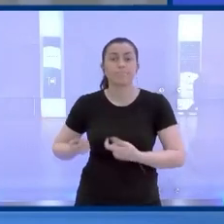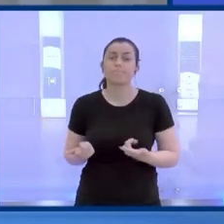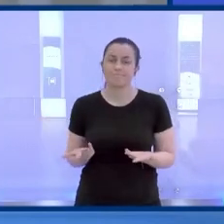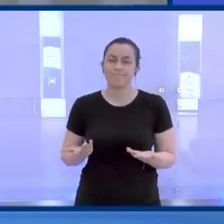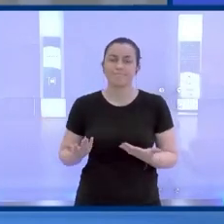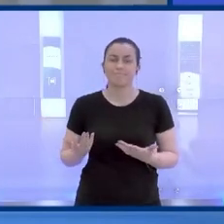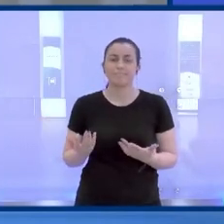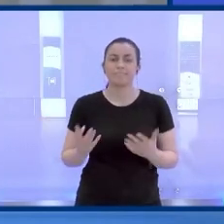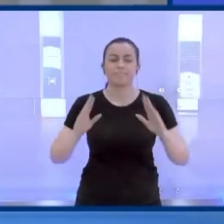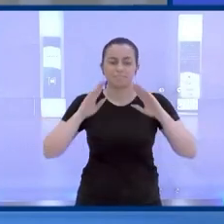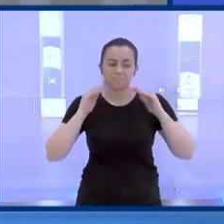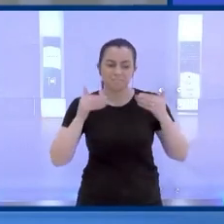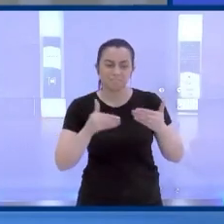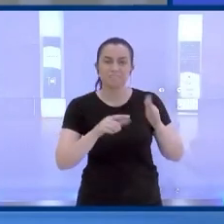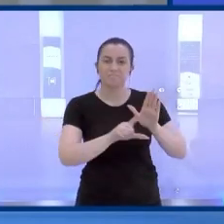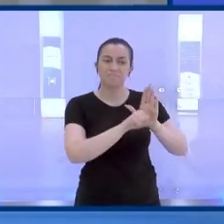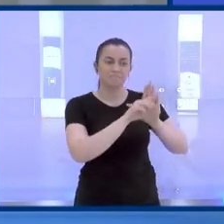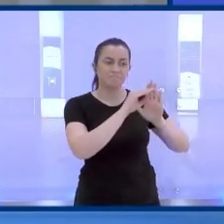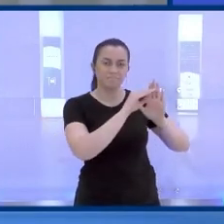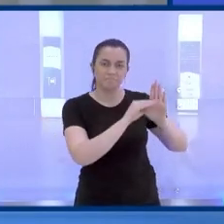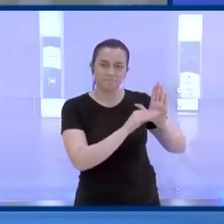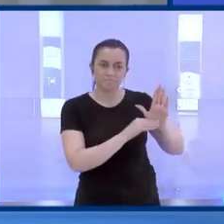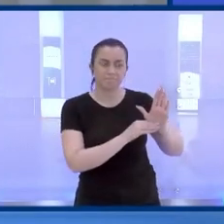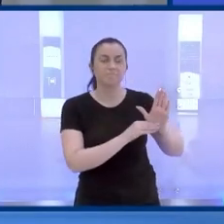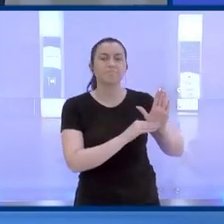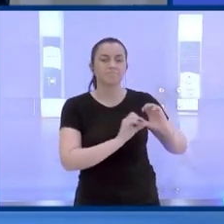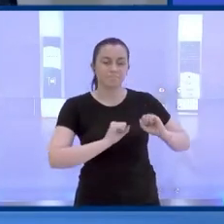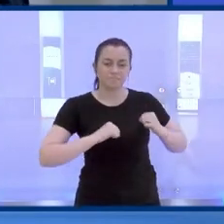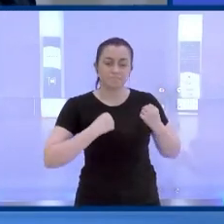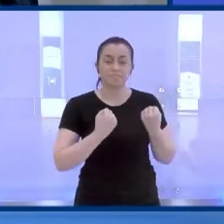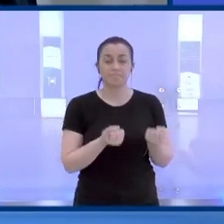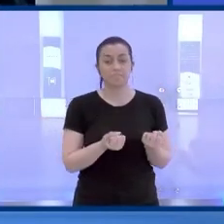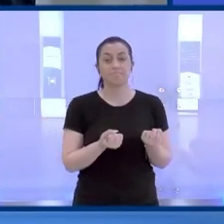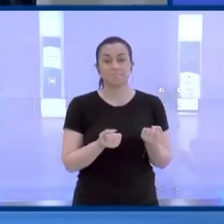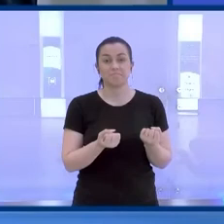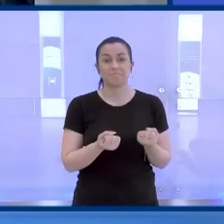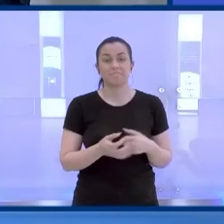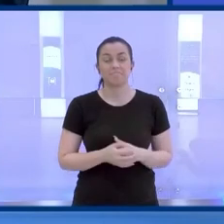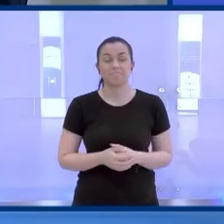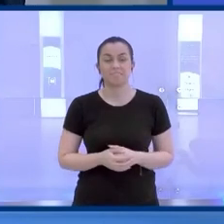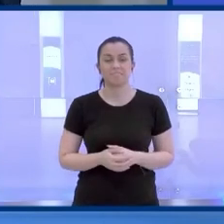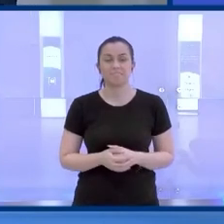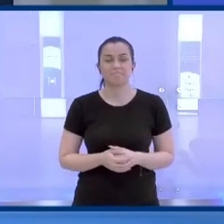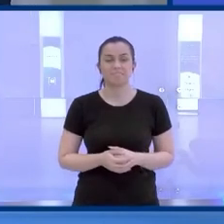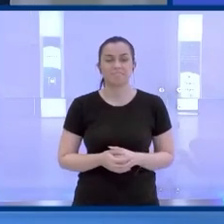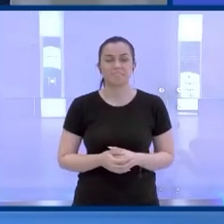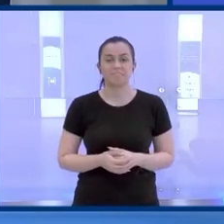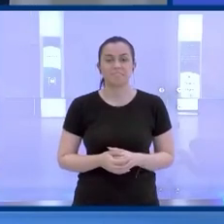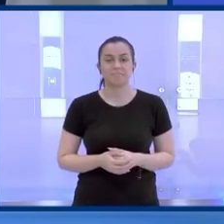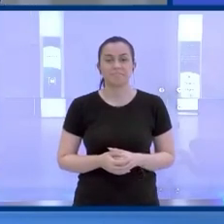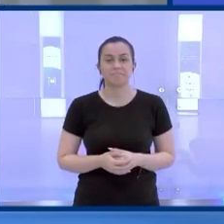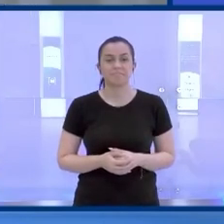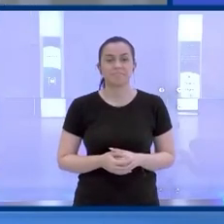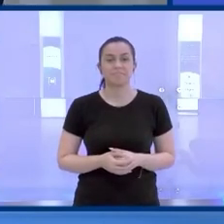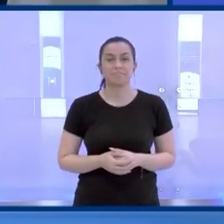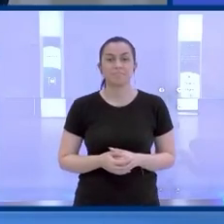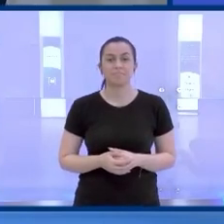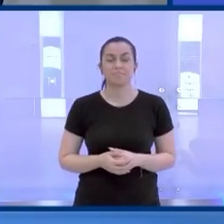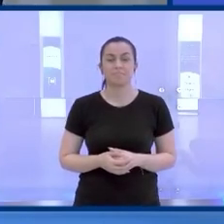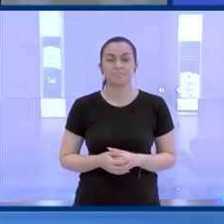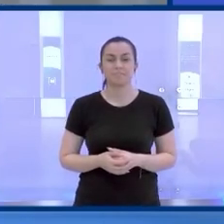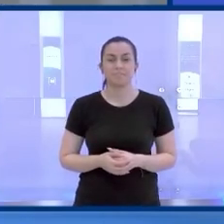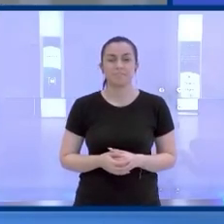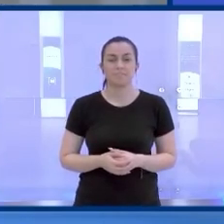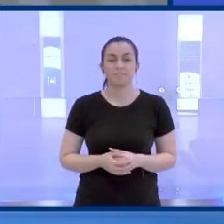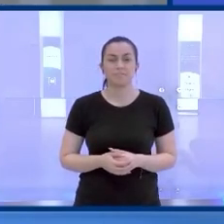Assembleia Legislativa, e particularmente tive o prazer de estar na Assembleia nos dois primeiros anos, votando